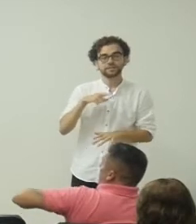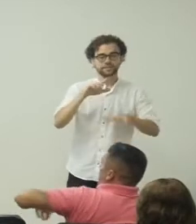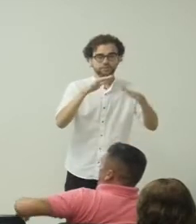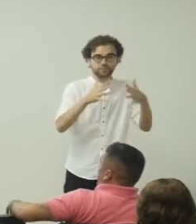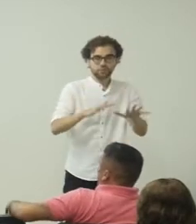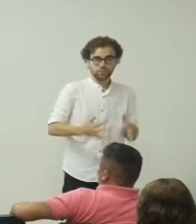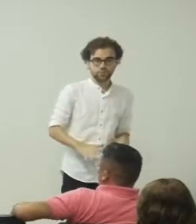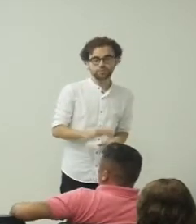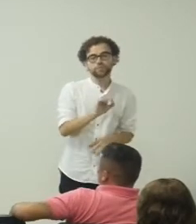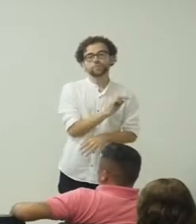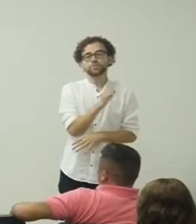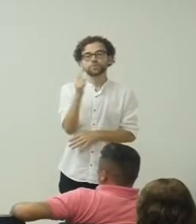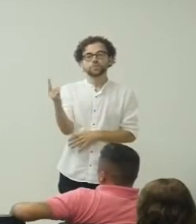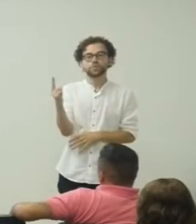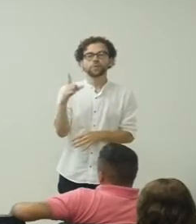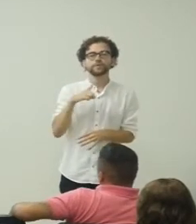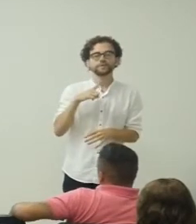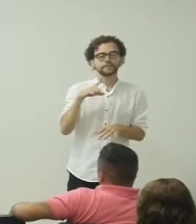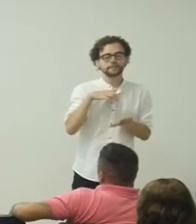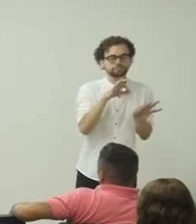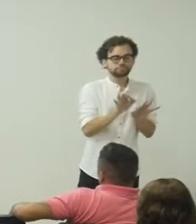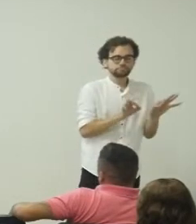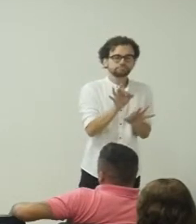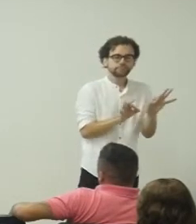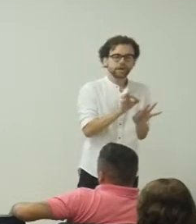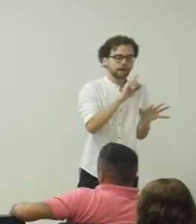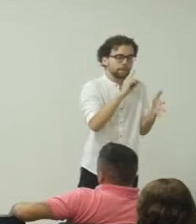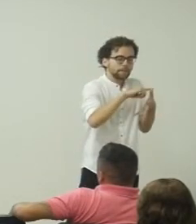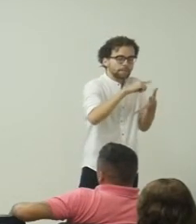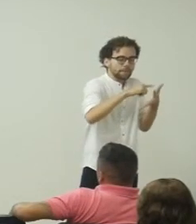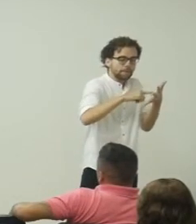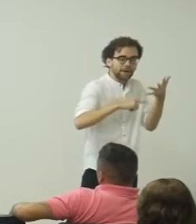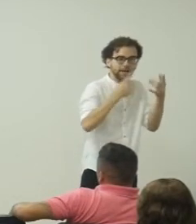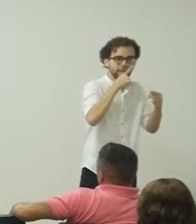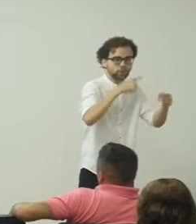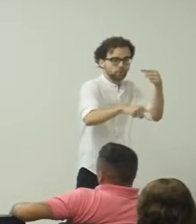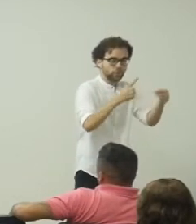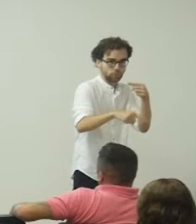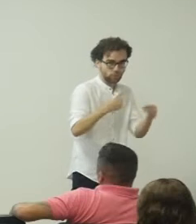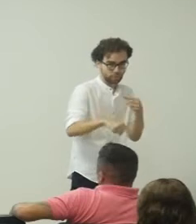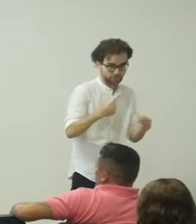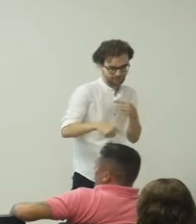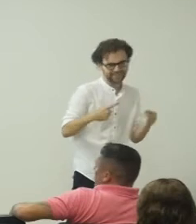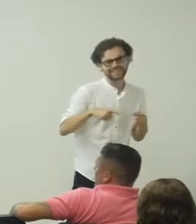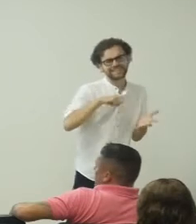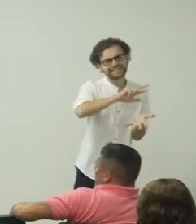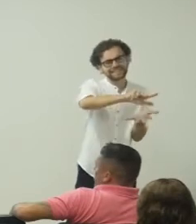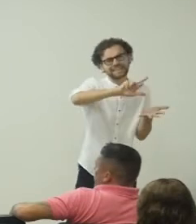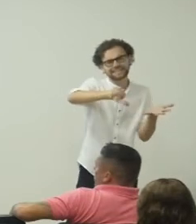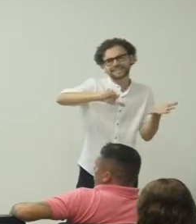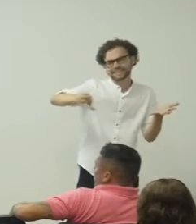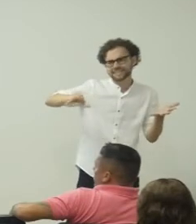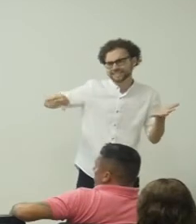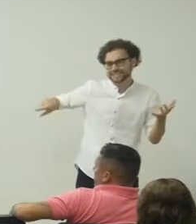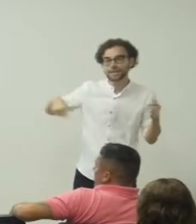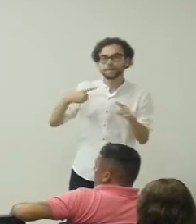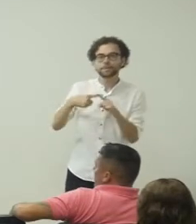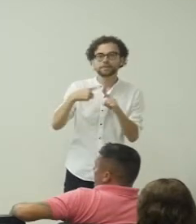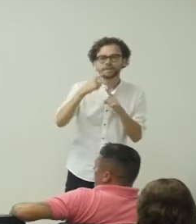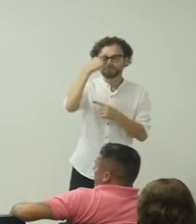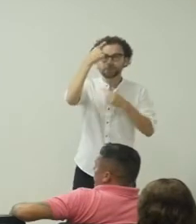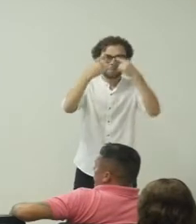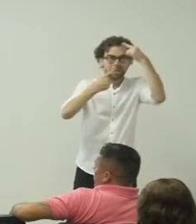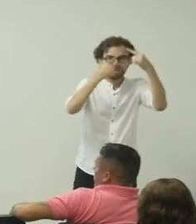Desqualifica, faz demandas desajustadas ao conhecimento daquele profissional e por aí vai, porque eles vão se reinventando,